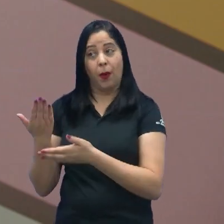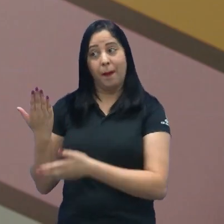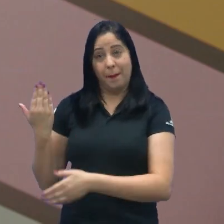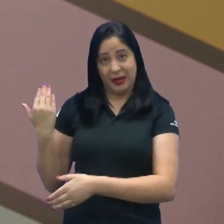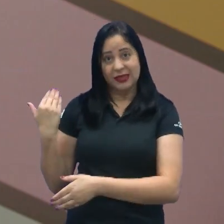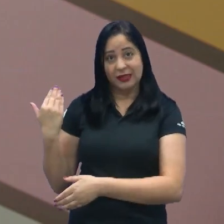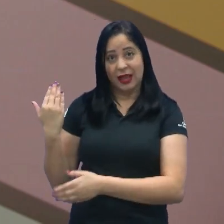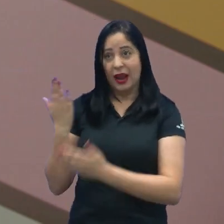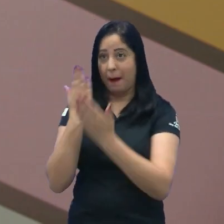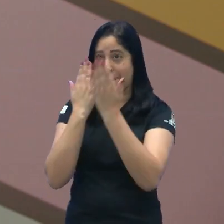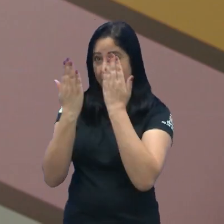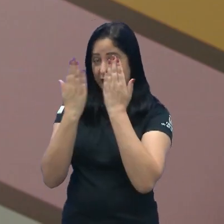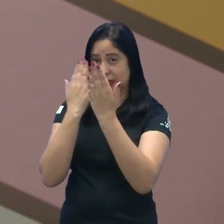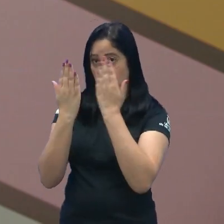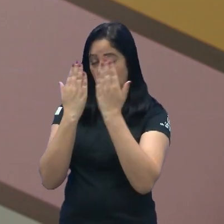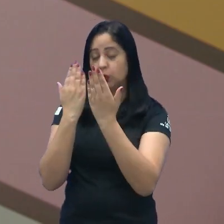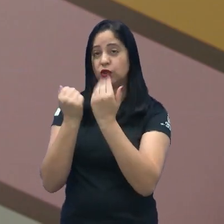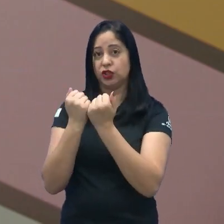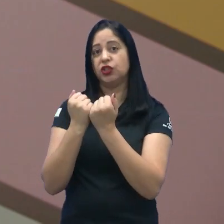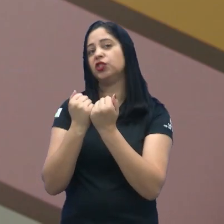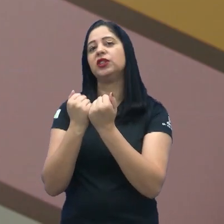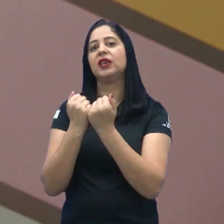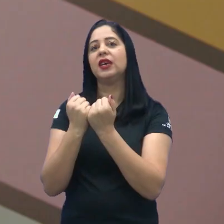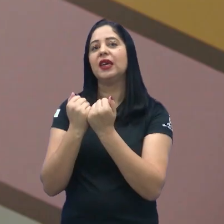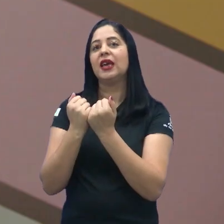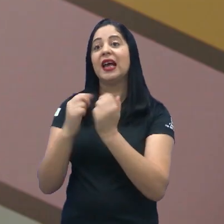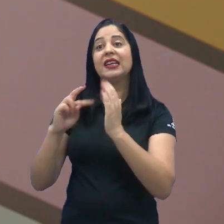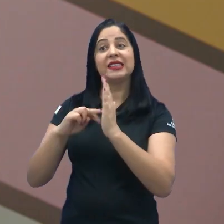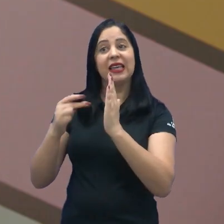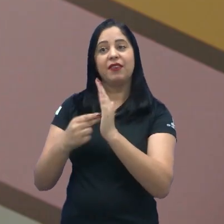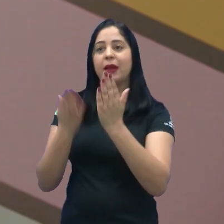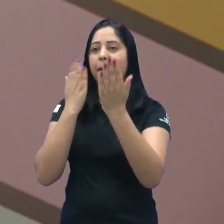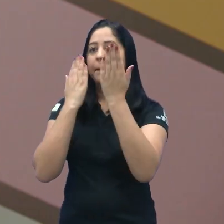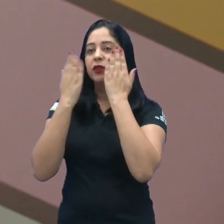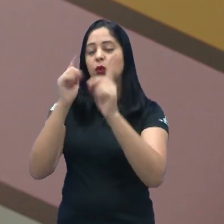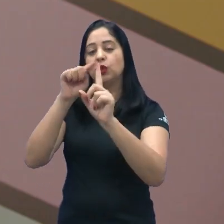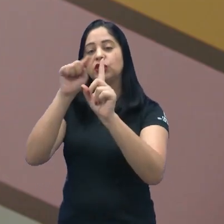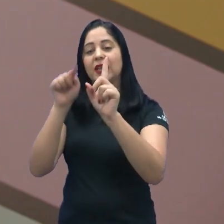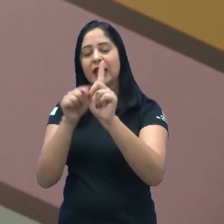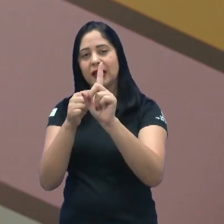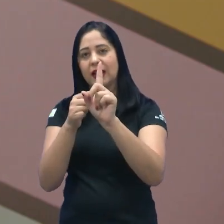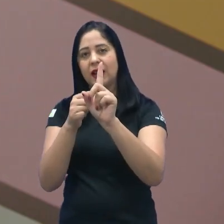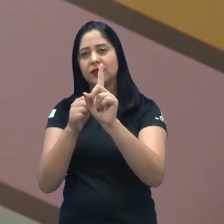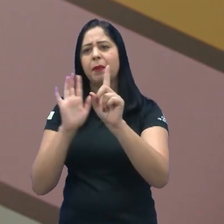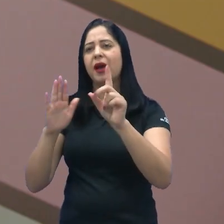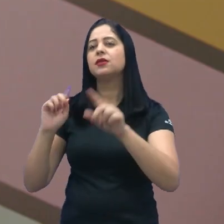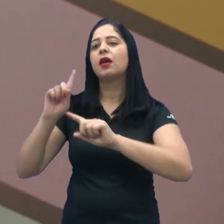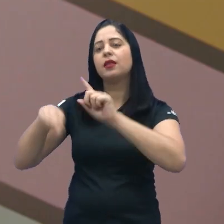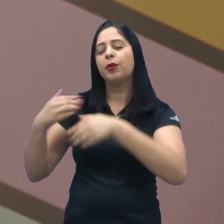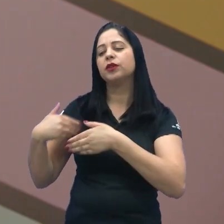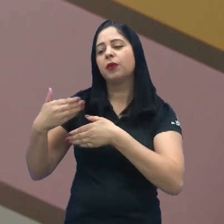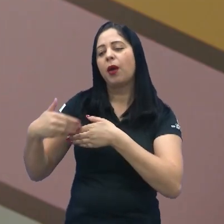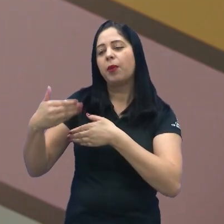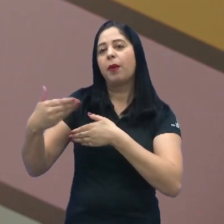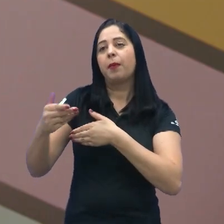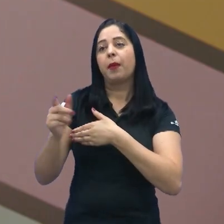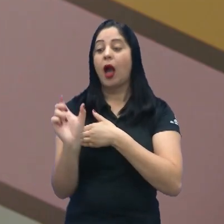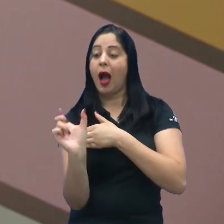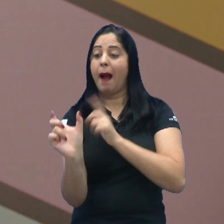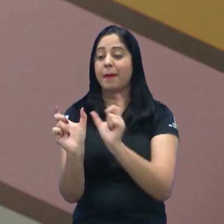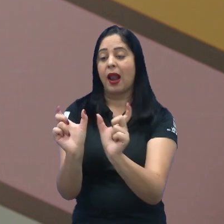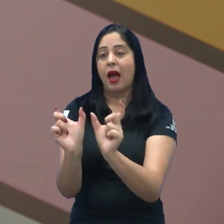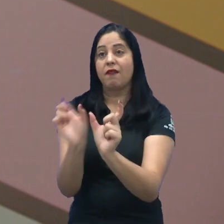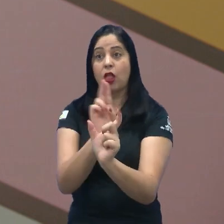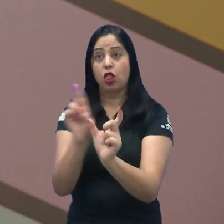psicologia perinatal era também conhecida como psicologia da gravidez. Né, e conforme foi passando o tempo, a nomenclatura mudou um pouquinho. Então,